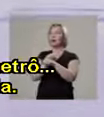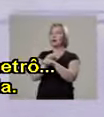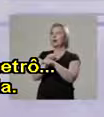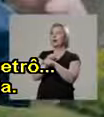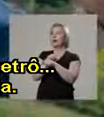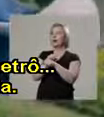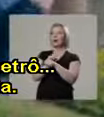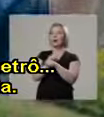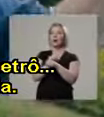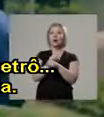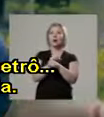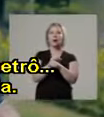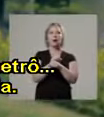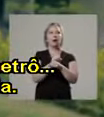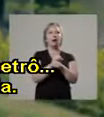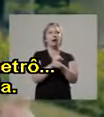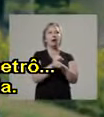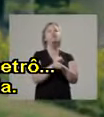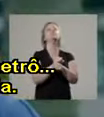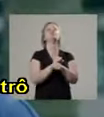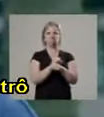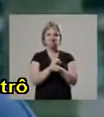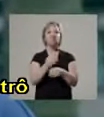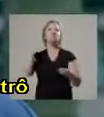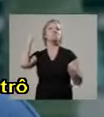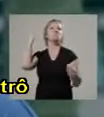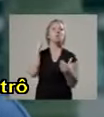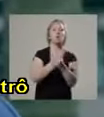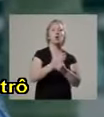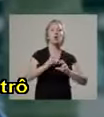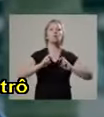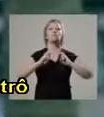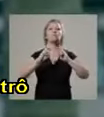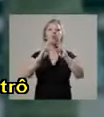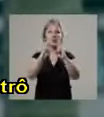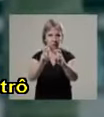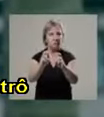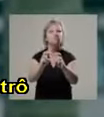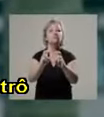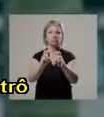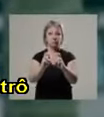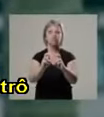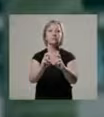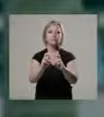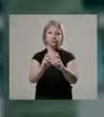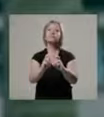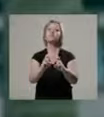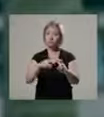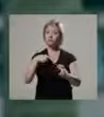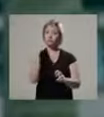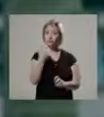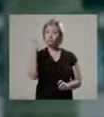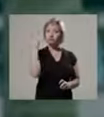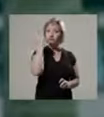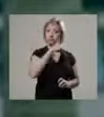parou tudo, parou o metrô, parou aquela confusão toda. E abrimos aí um processo contra o metrô.